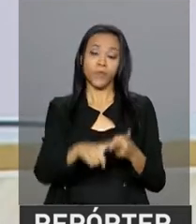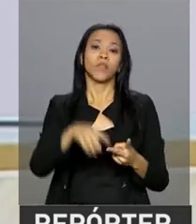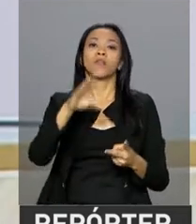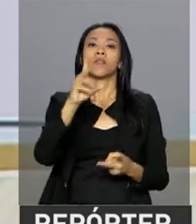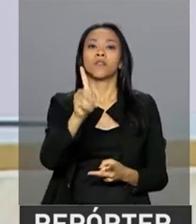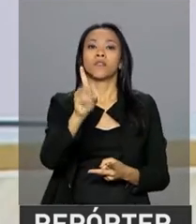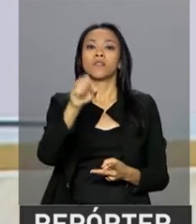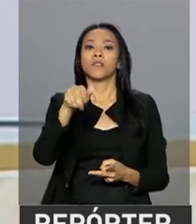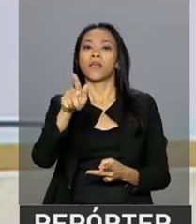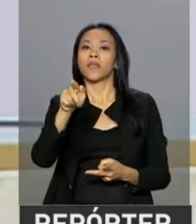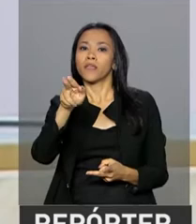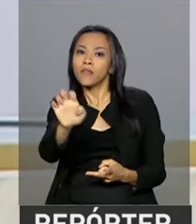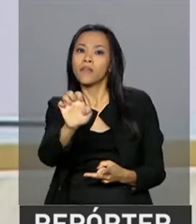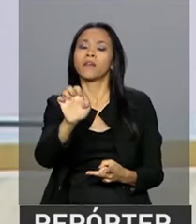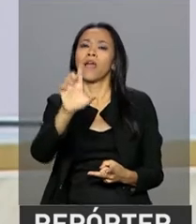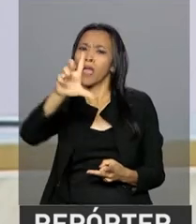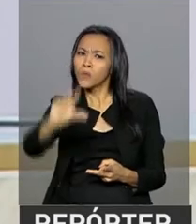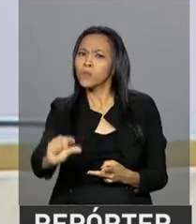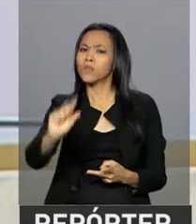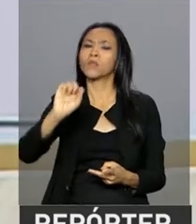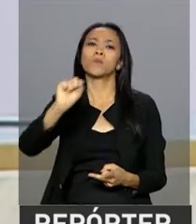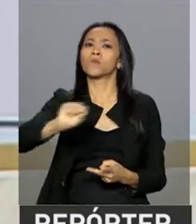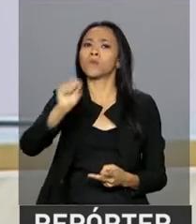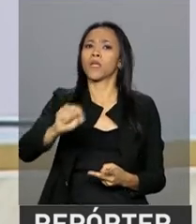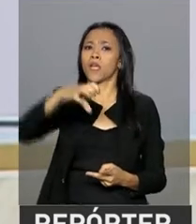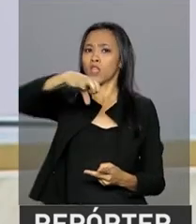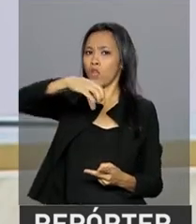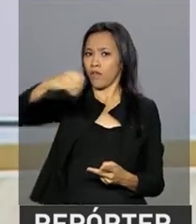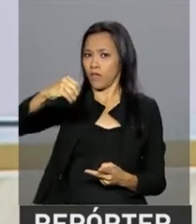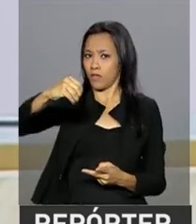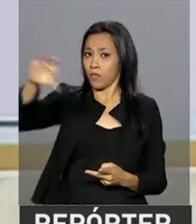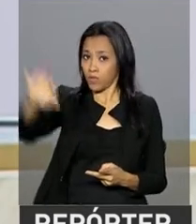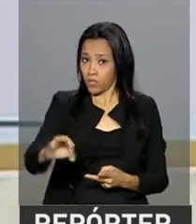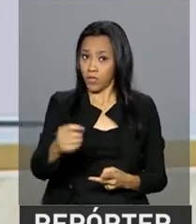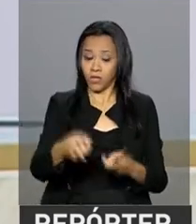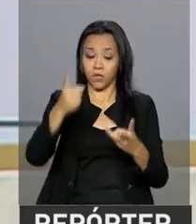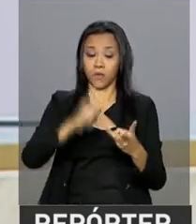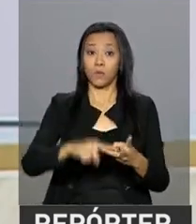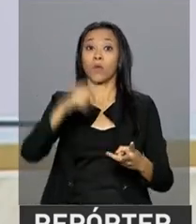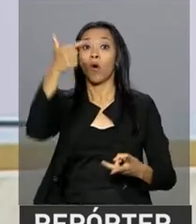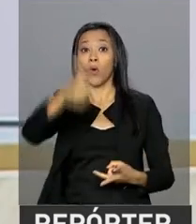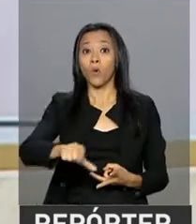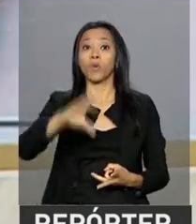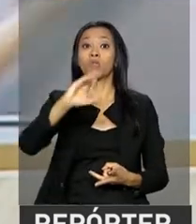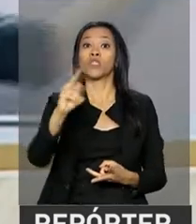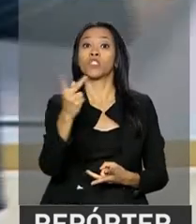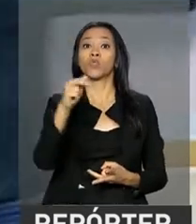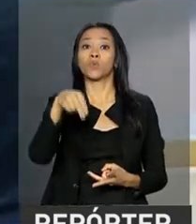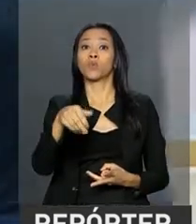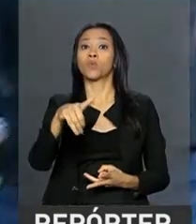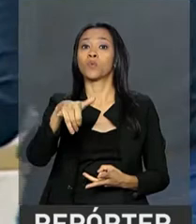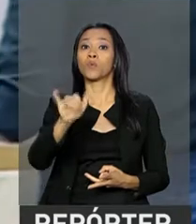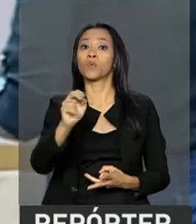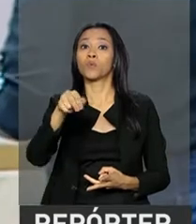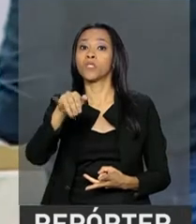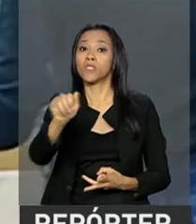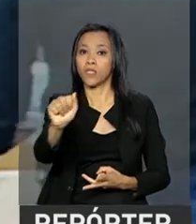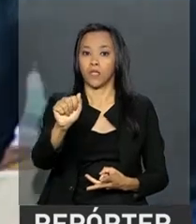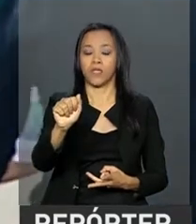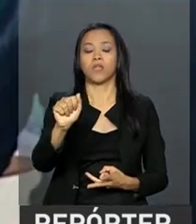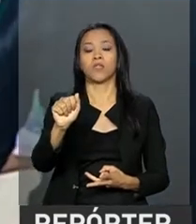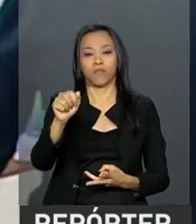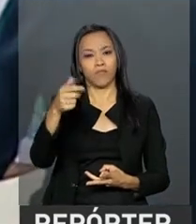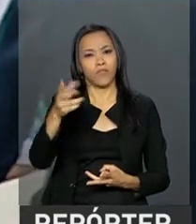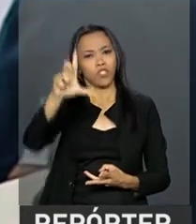de dengue é a redução foi de cerca de 90 por cento enquanto nos casos de chikungunya os casos de